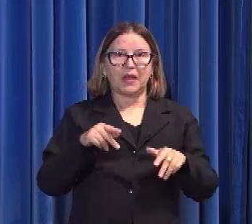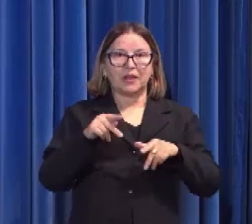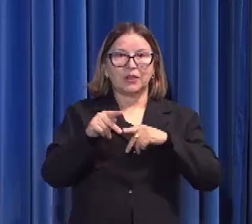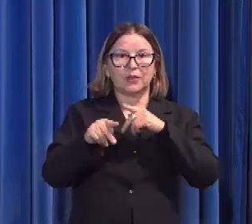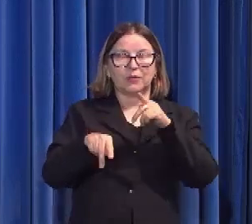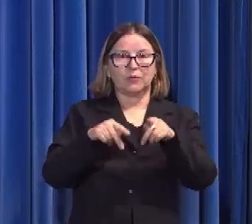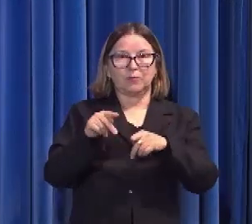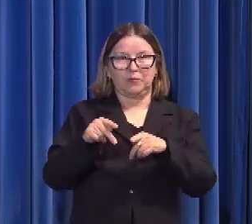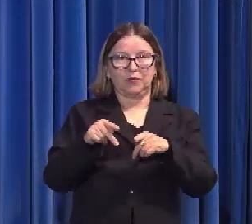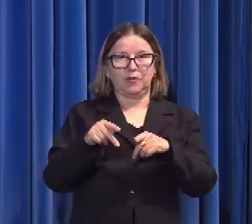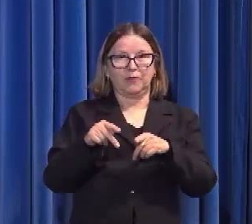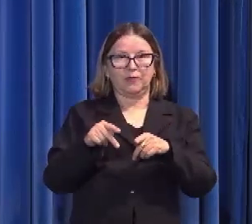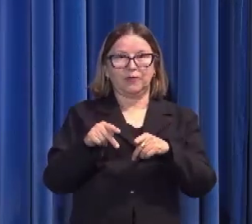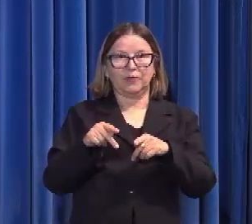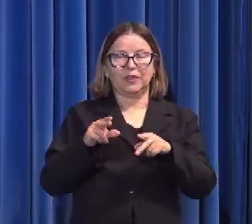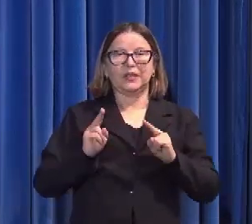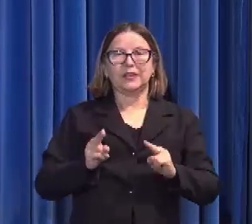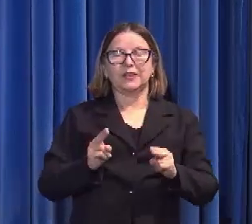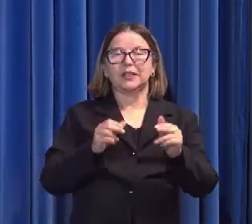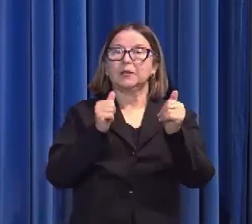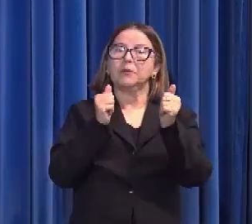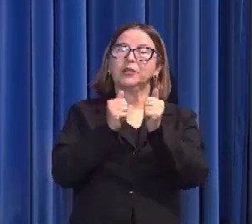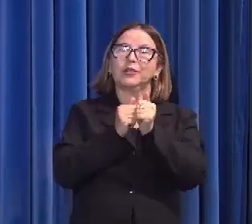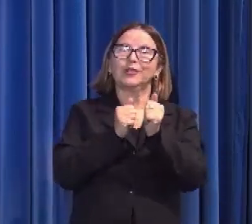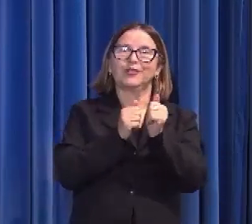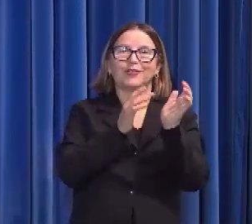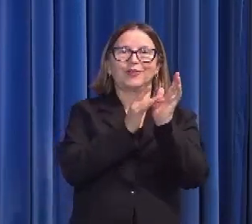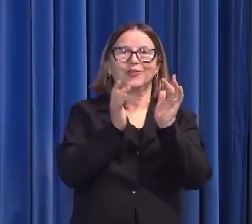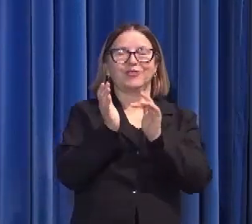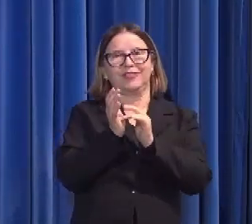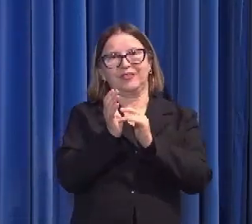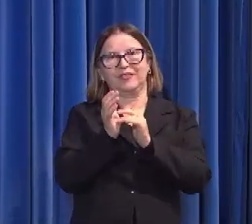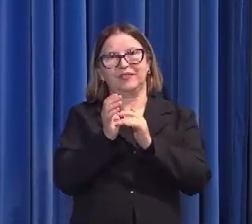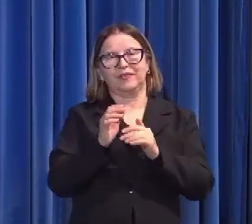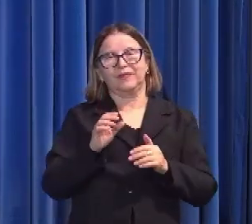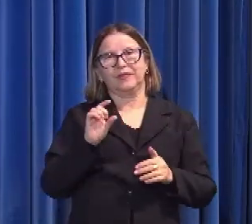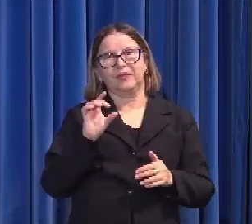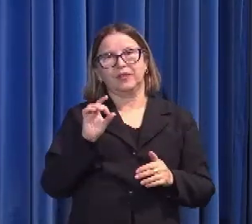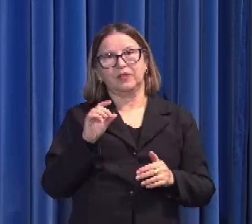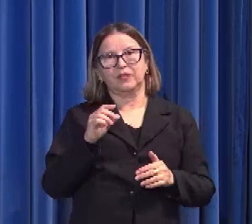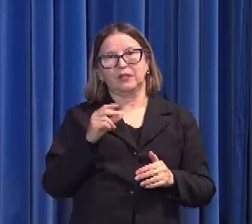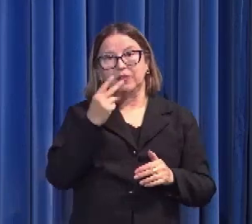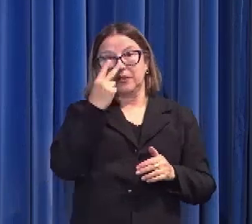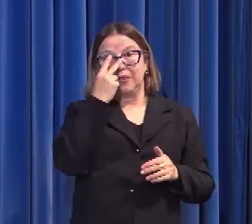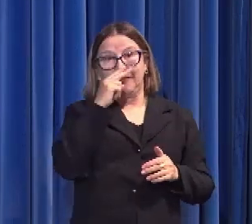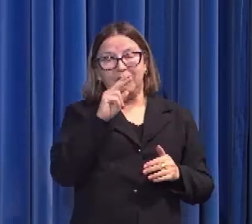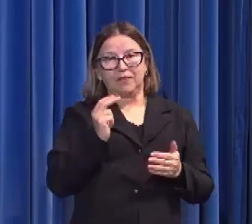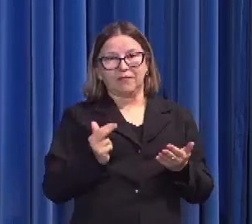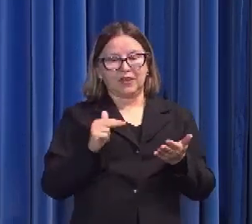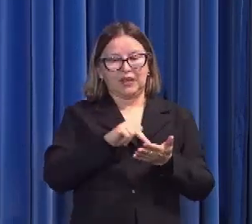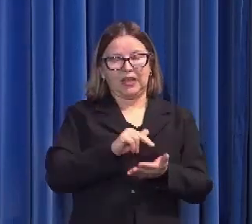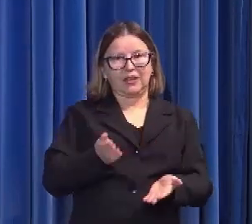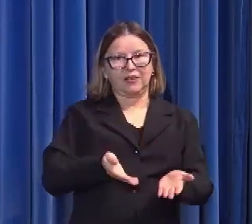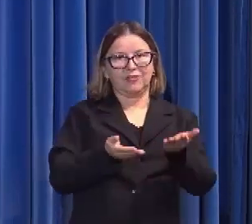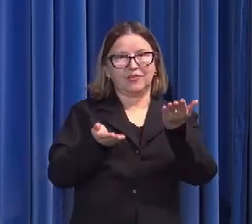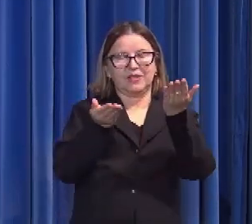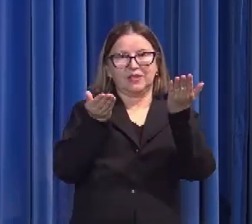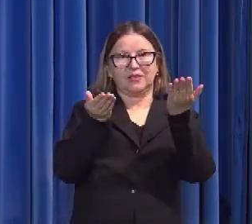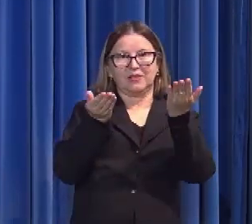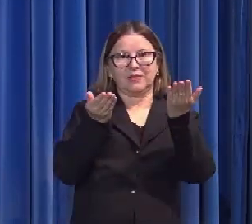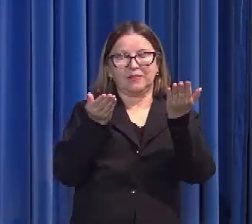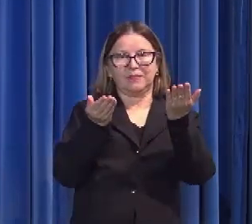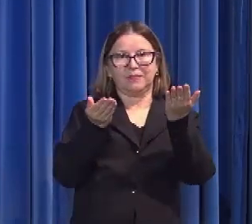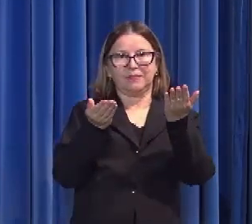viram a ressurreição e só viu a ressurreição e os crentes são